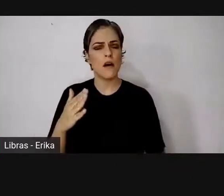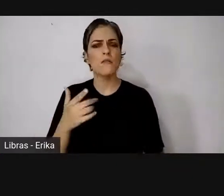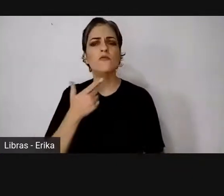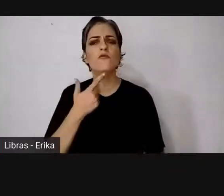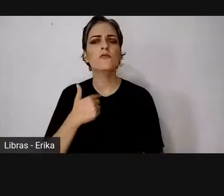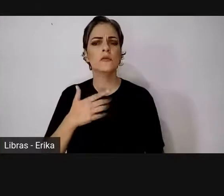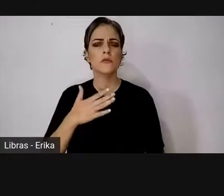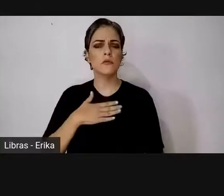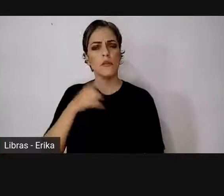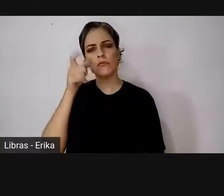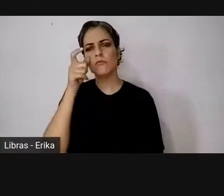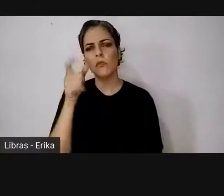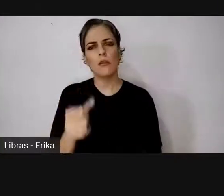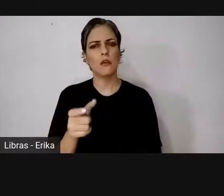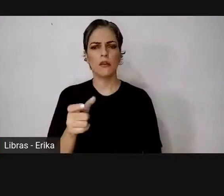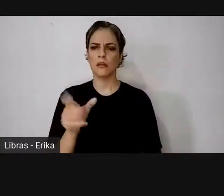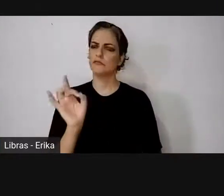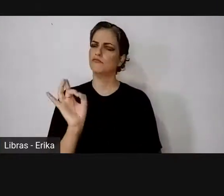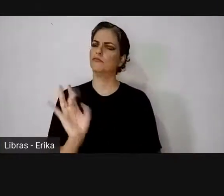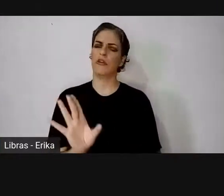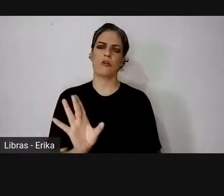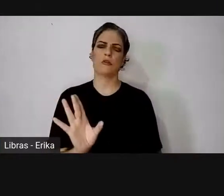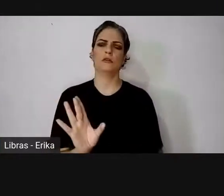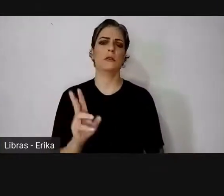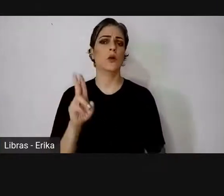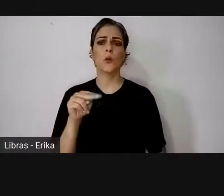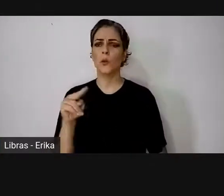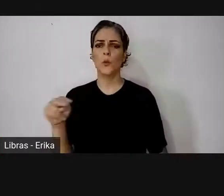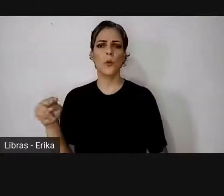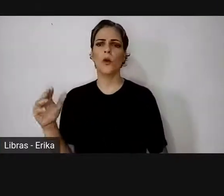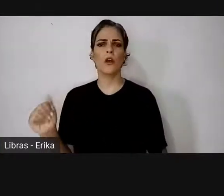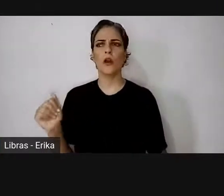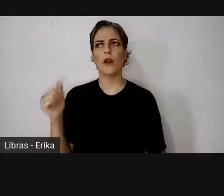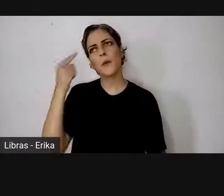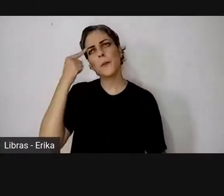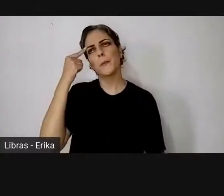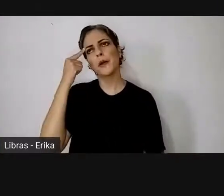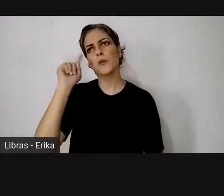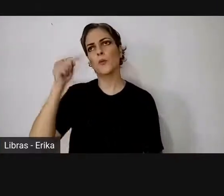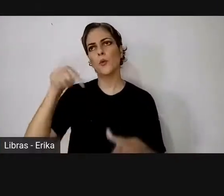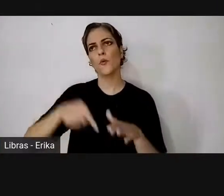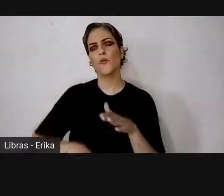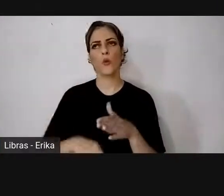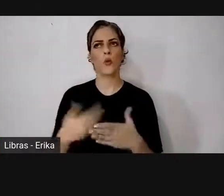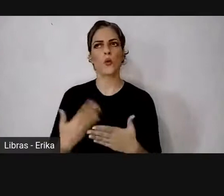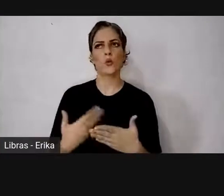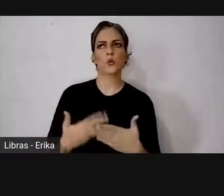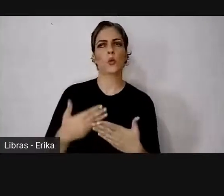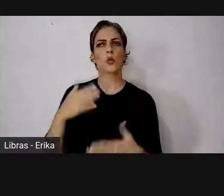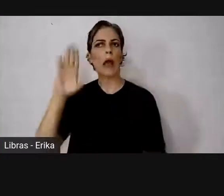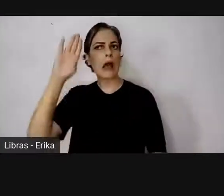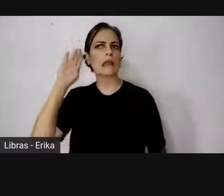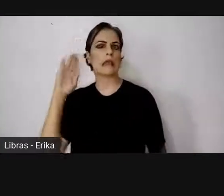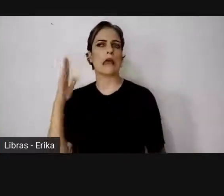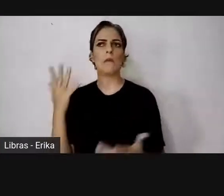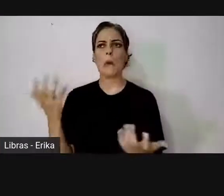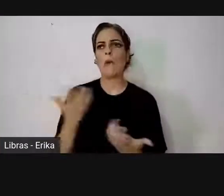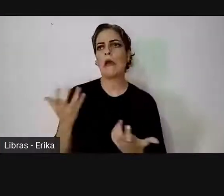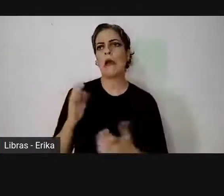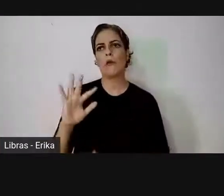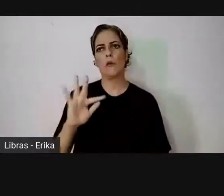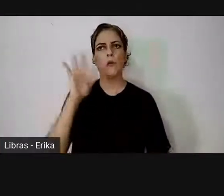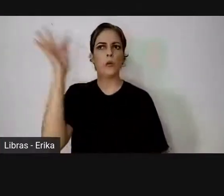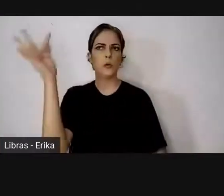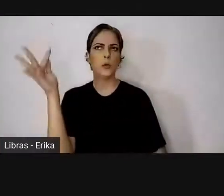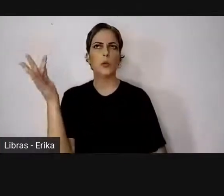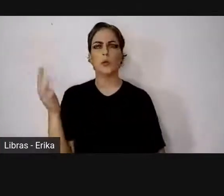que me interessavam. Ele nunca foi um processo acadêmico pensado do tipo, eu tenho que ter